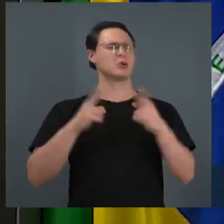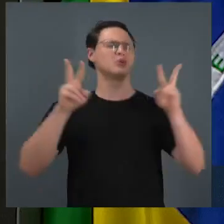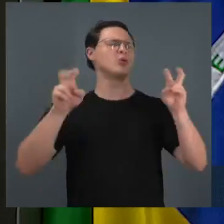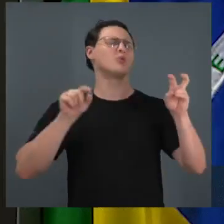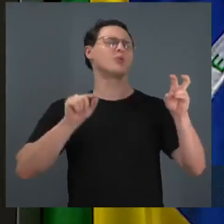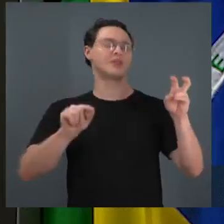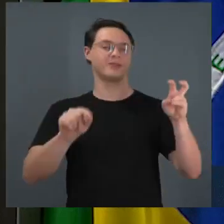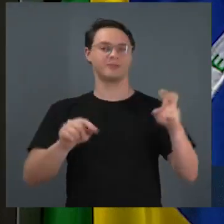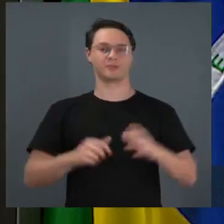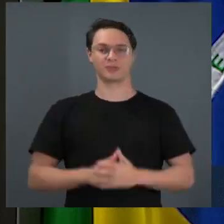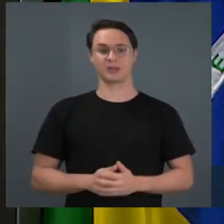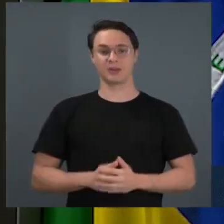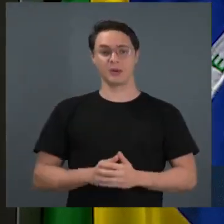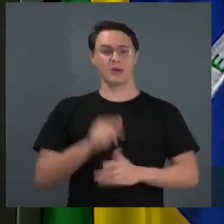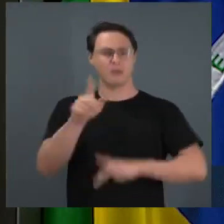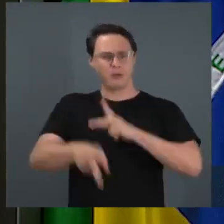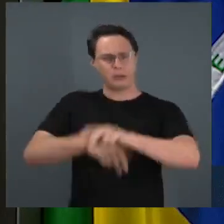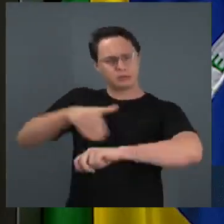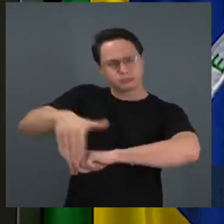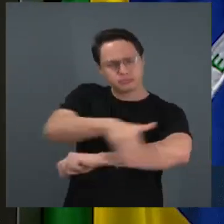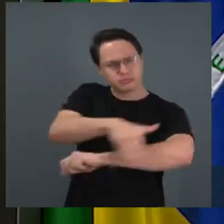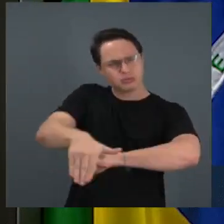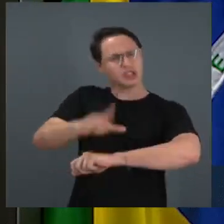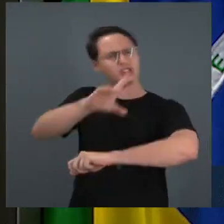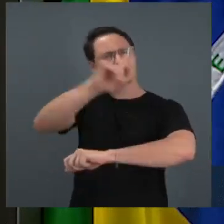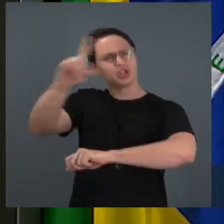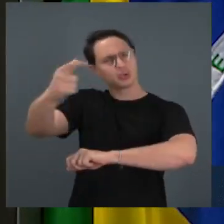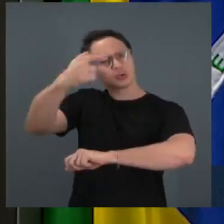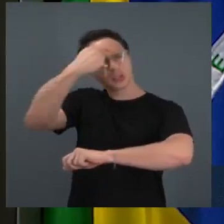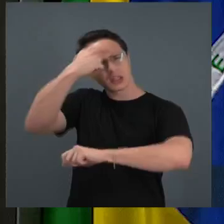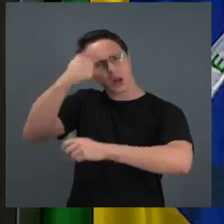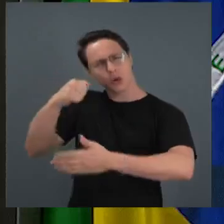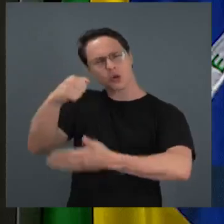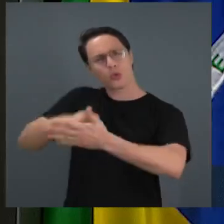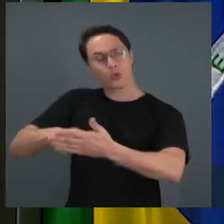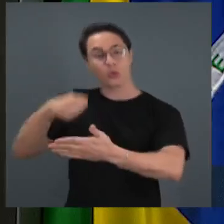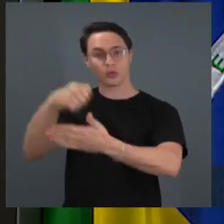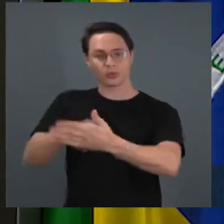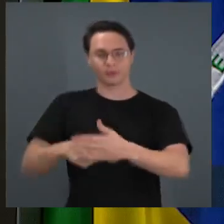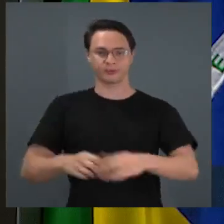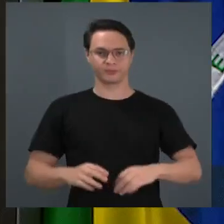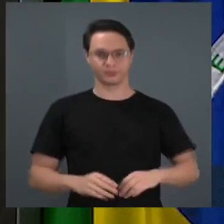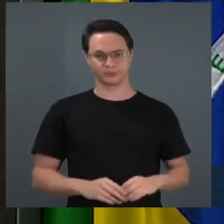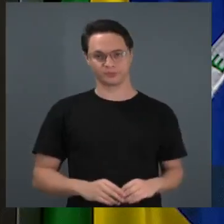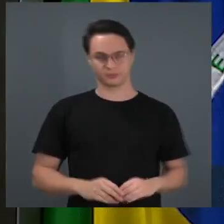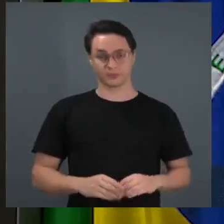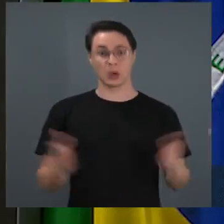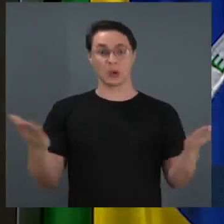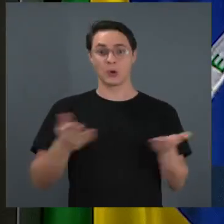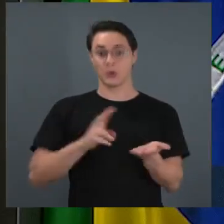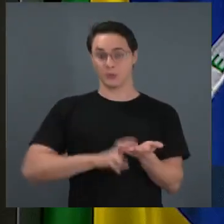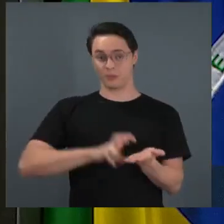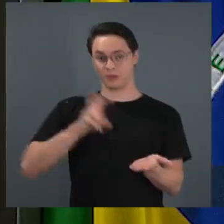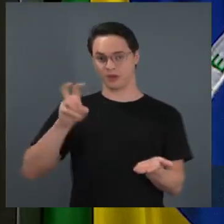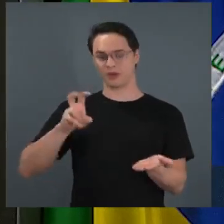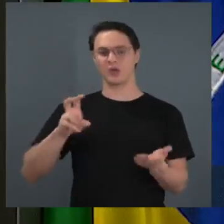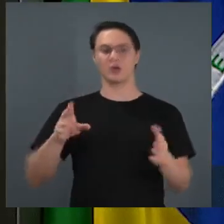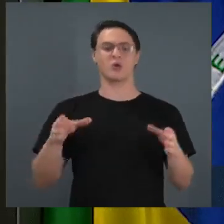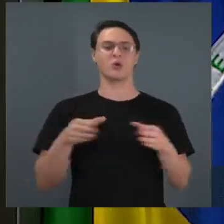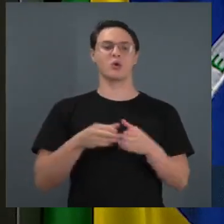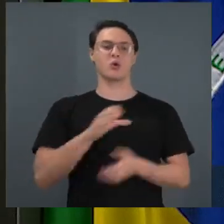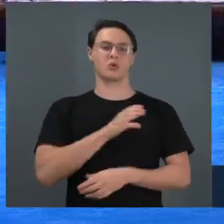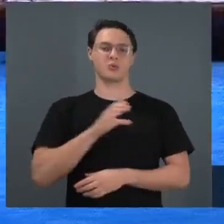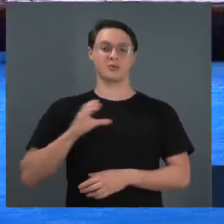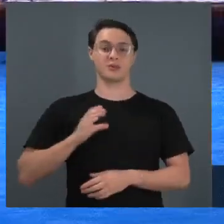da população em situação de rua. Senhor presidente Humberto Costa, hoje pela manhã, a Comissão de